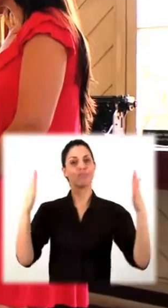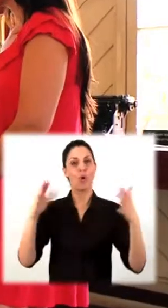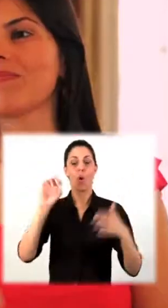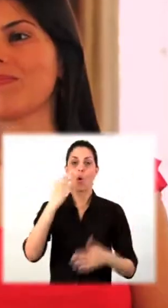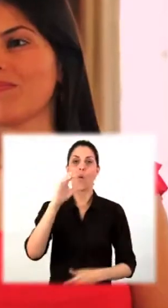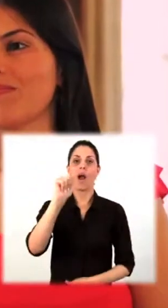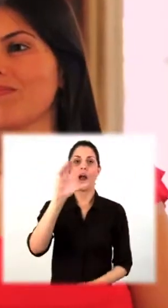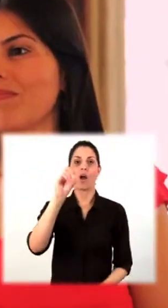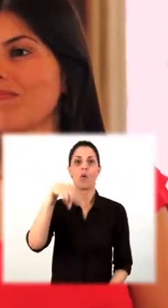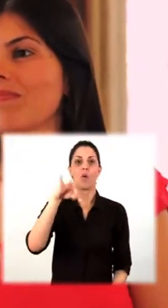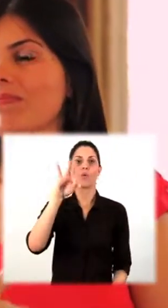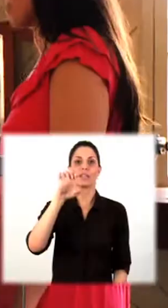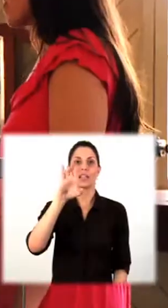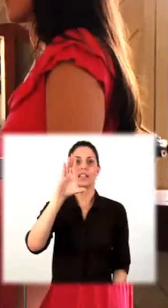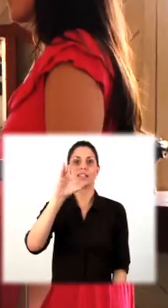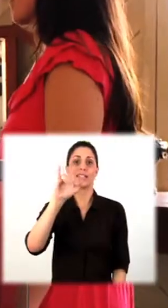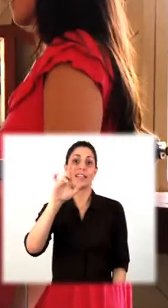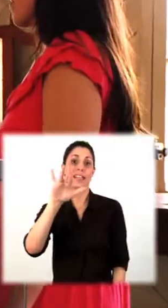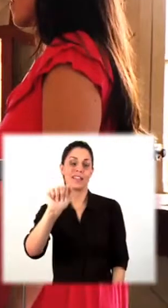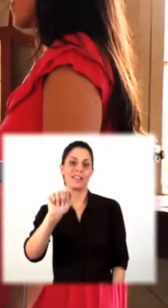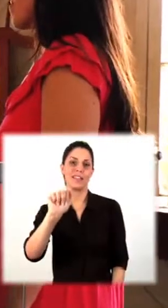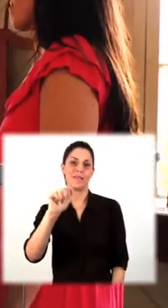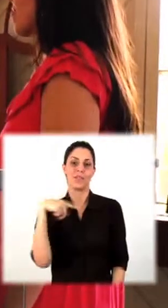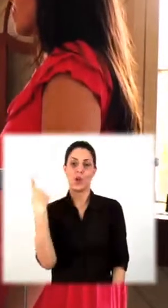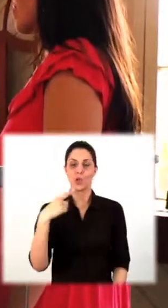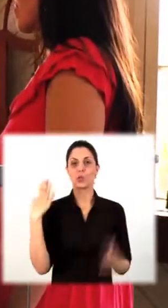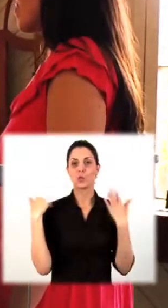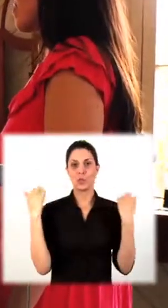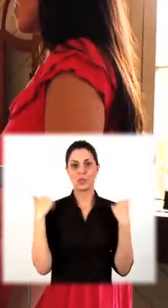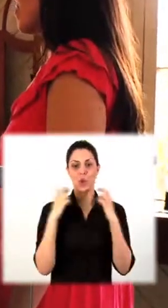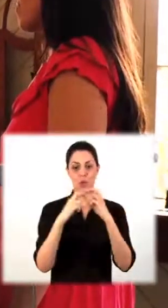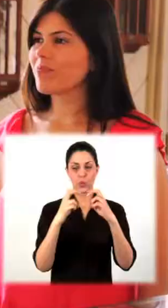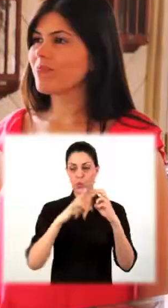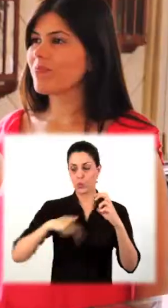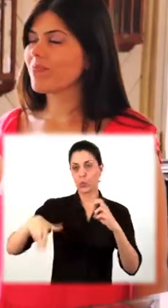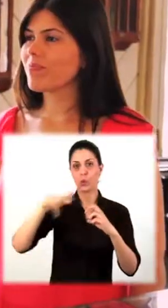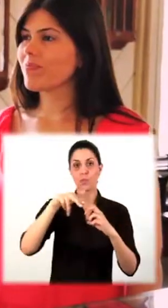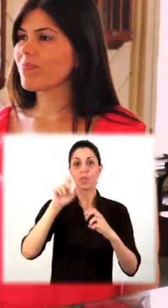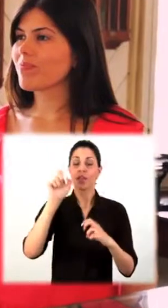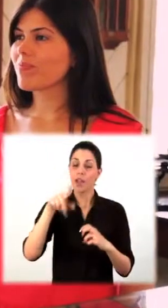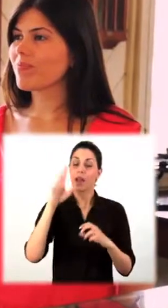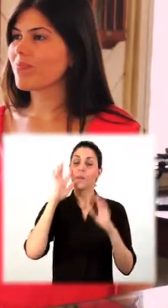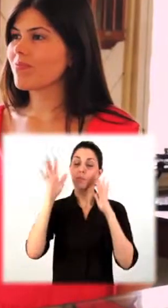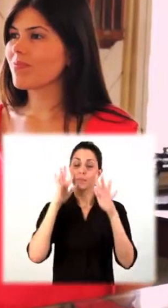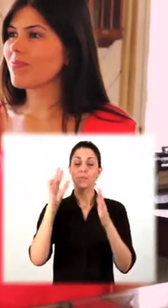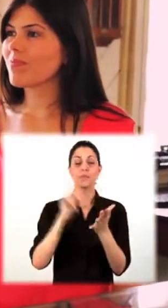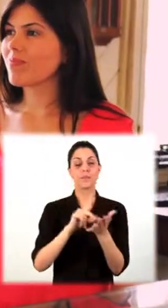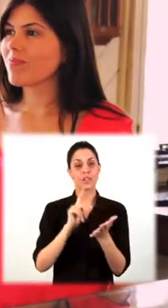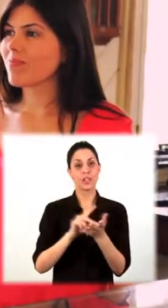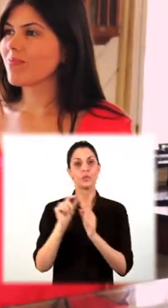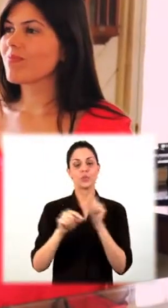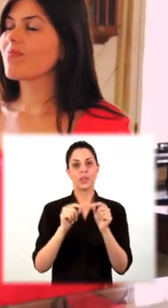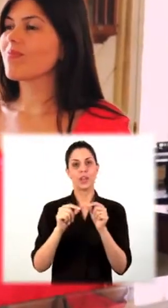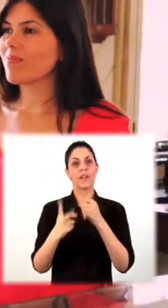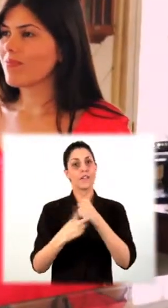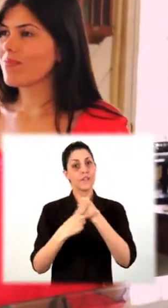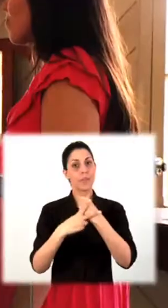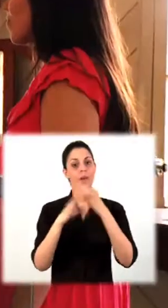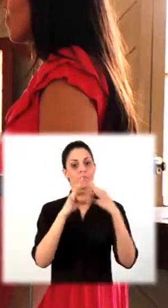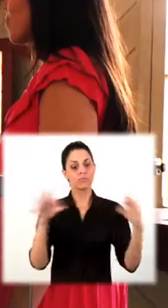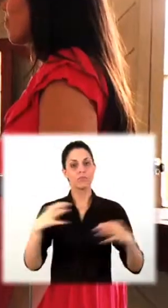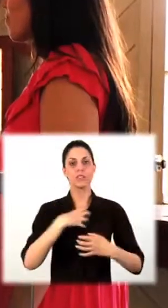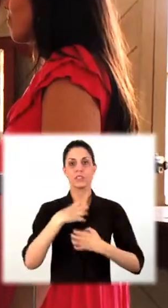aconteceria. Nesse nosso passeio pelo Museu Ferroviário, a intenção foi a gente pensar um pouquinho nos tempos